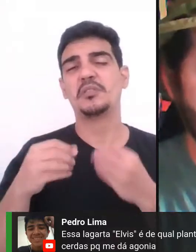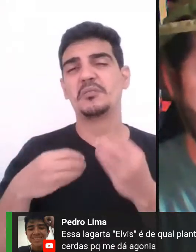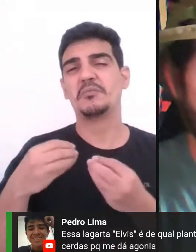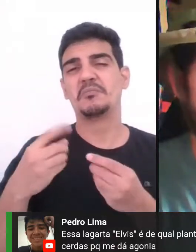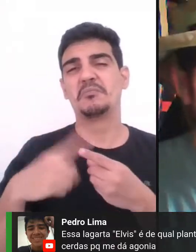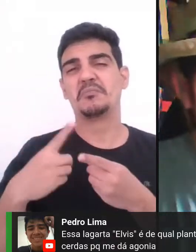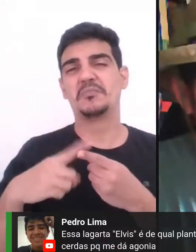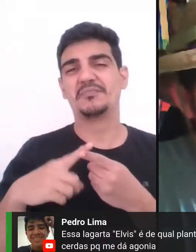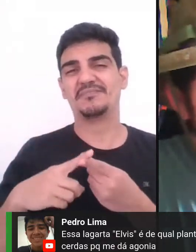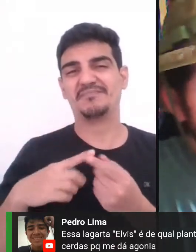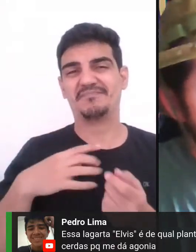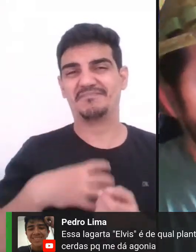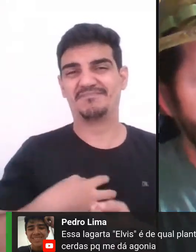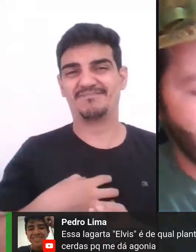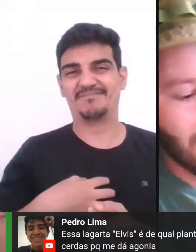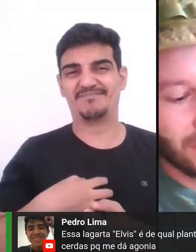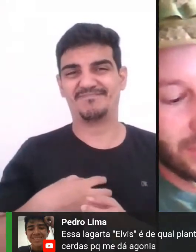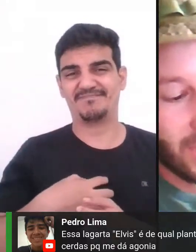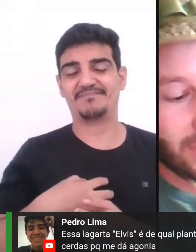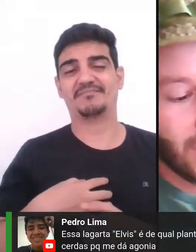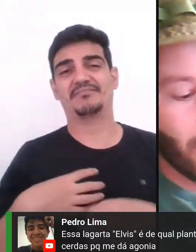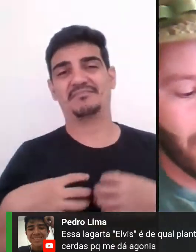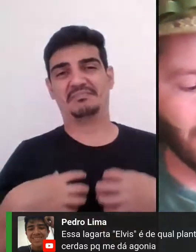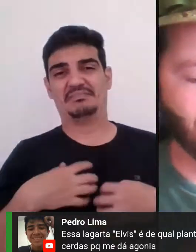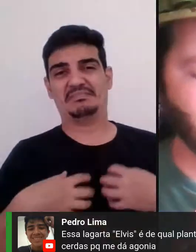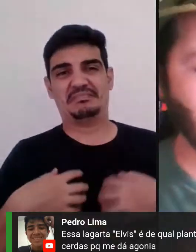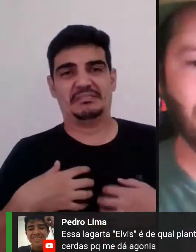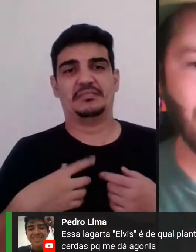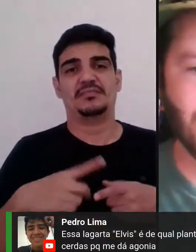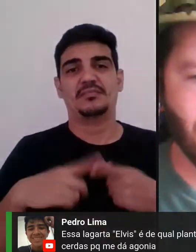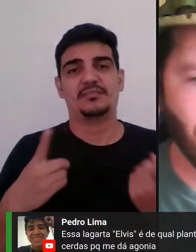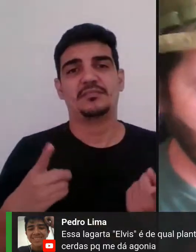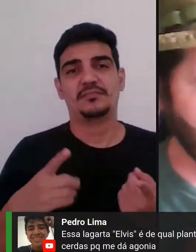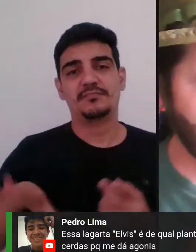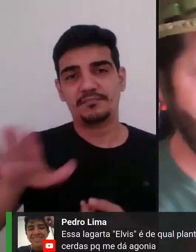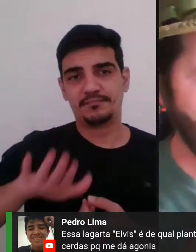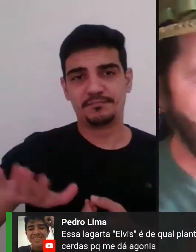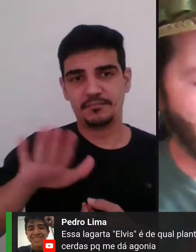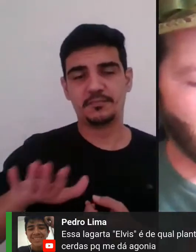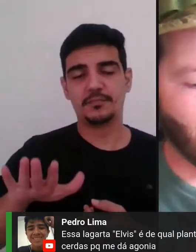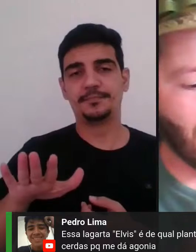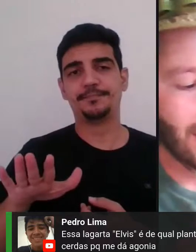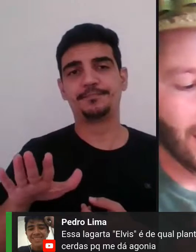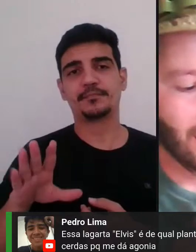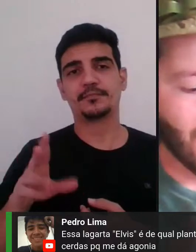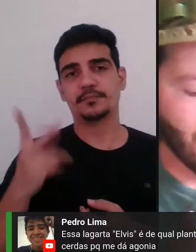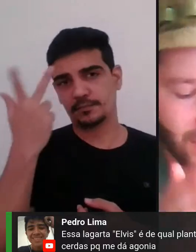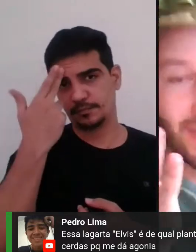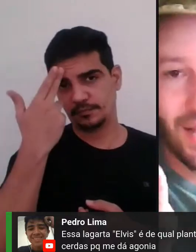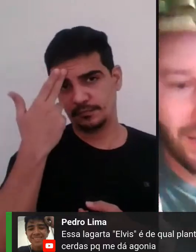Ok. Então, geralmente, o que acontece, o Pedro?